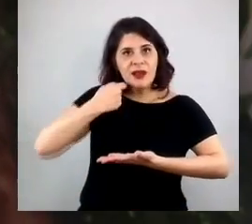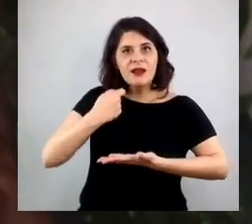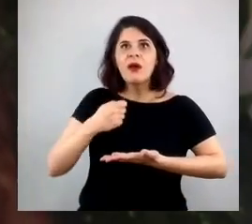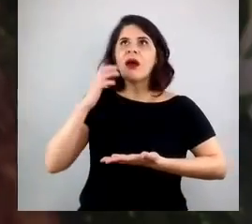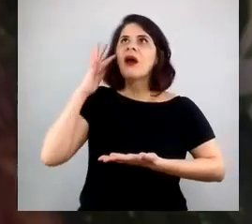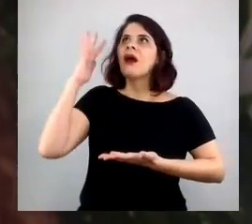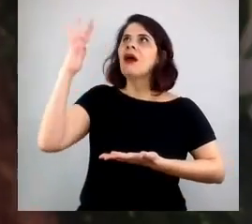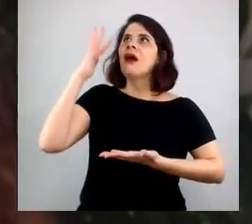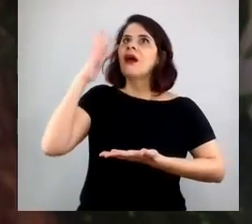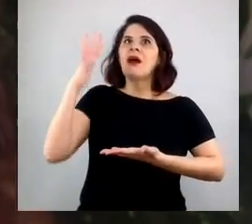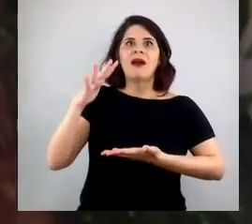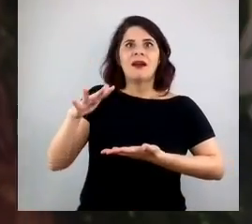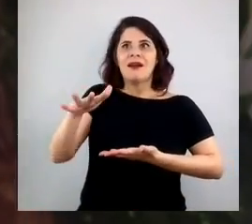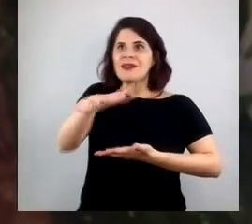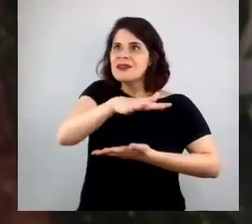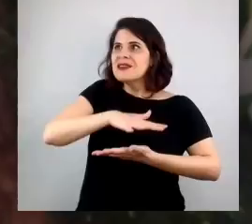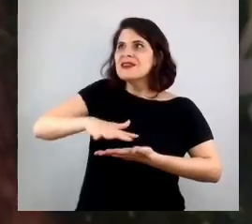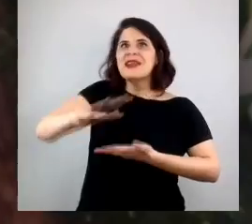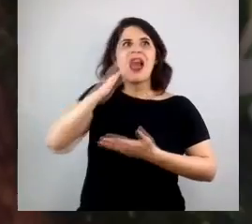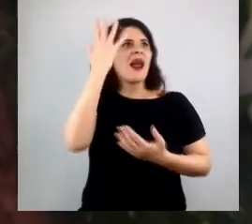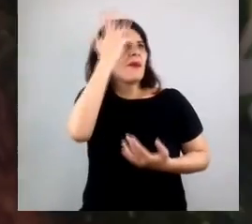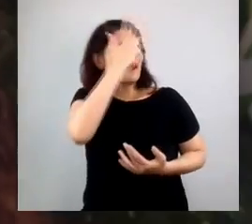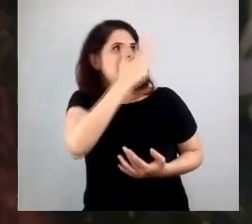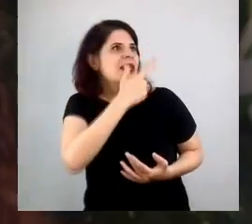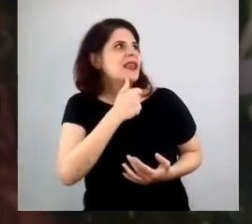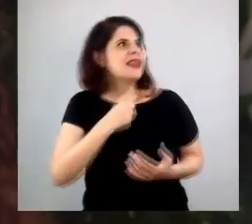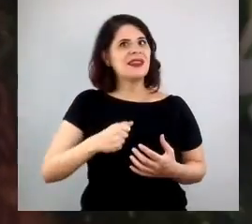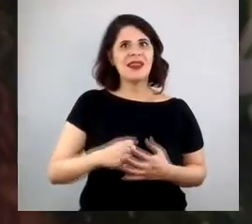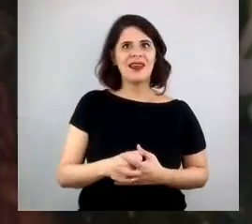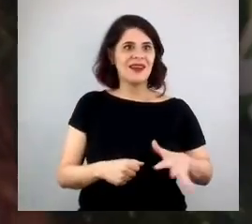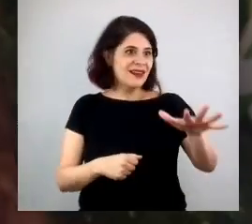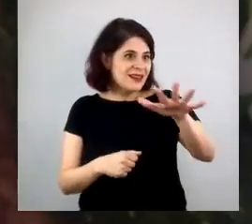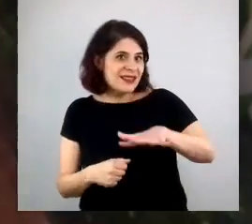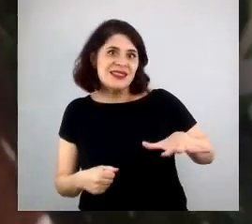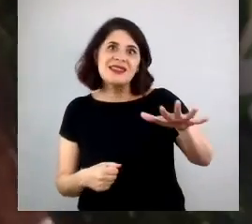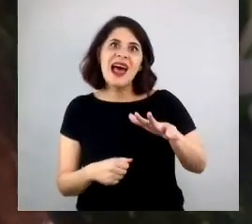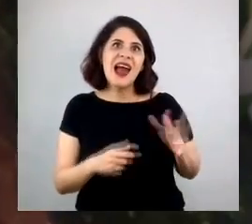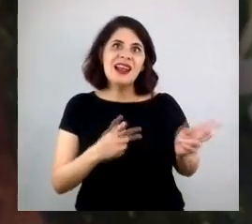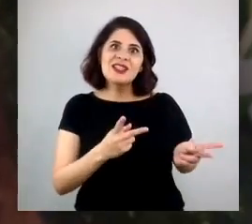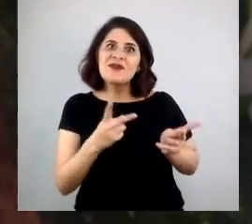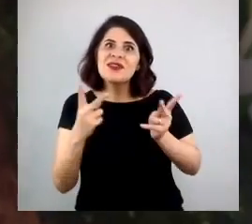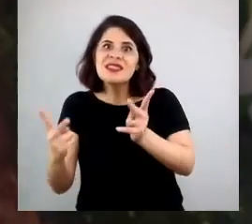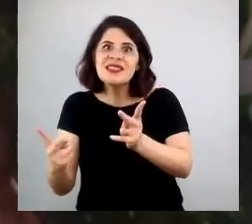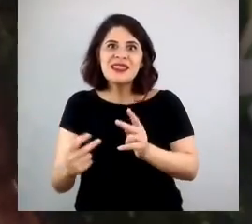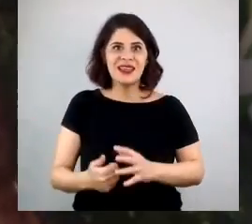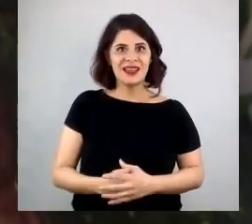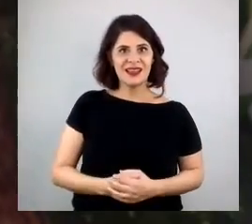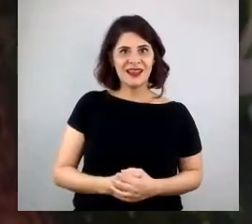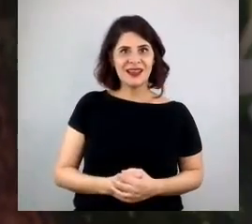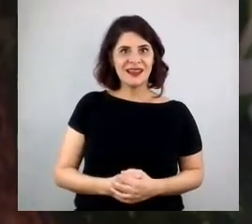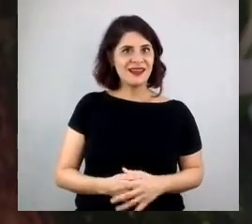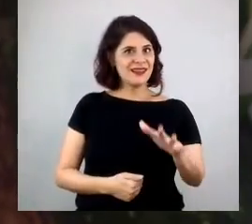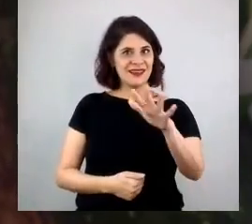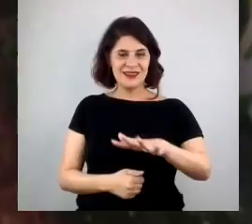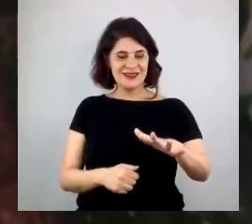bonita. Estou na sala de visita. A realidade é muito mais bonita que o sonho.